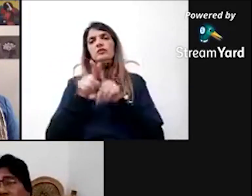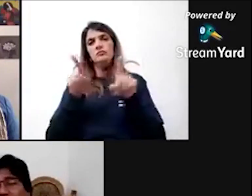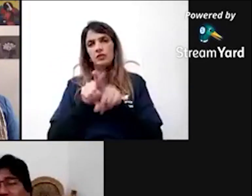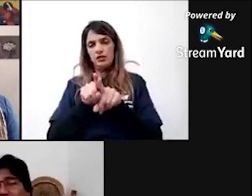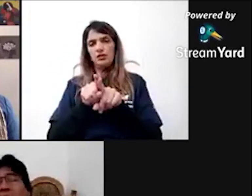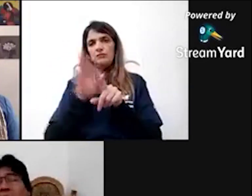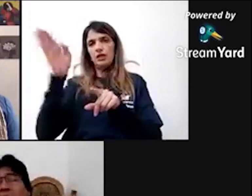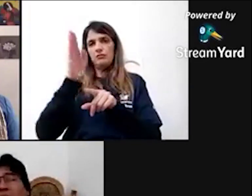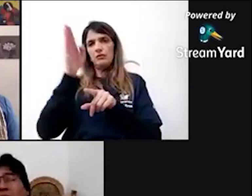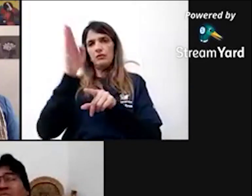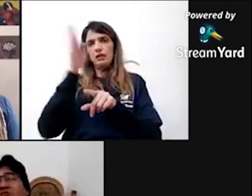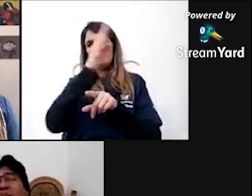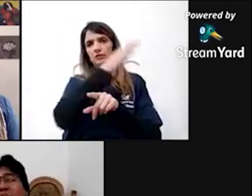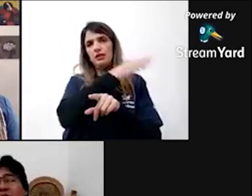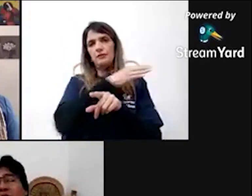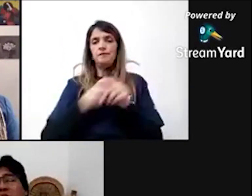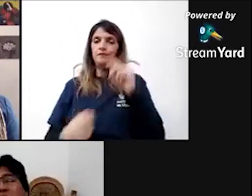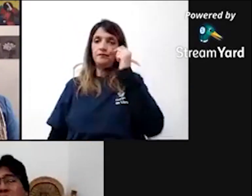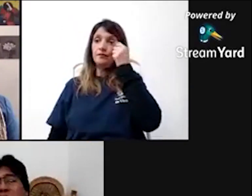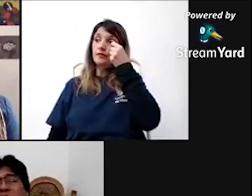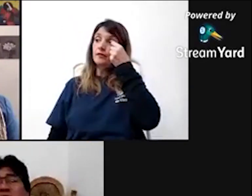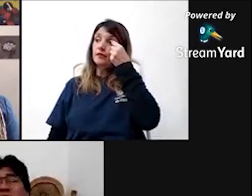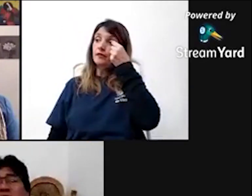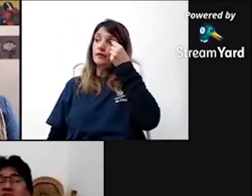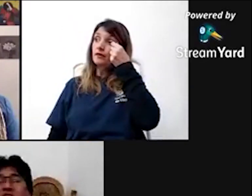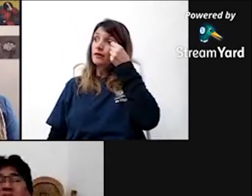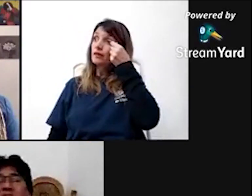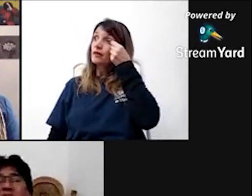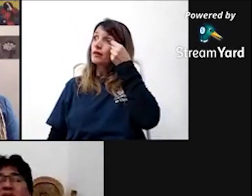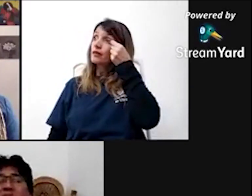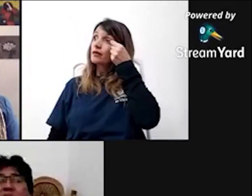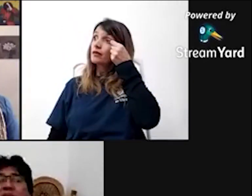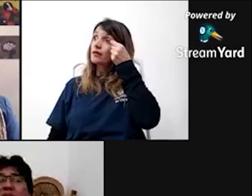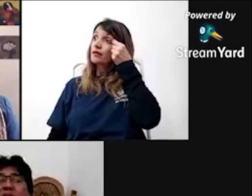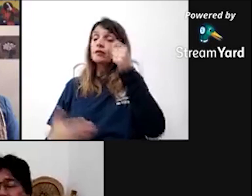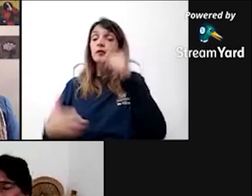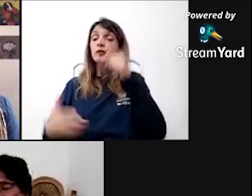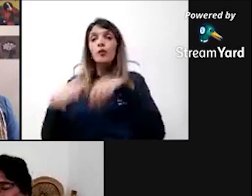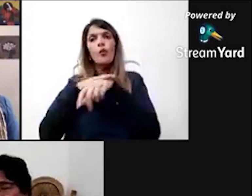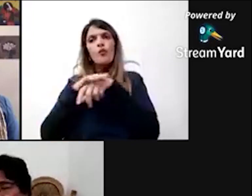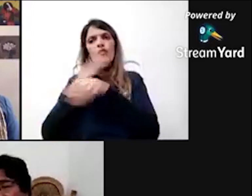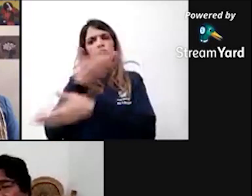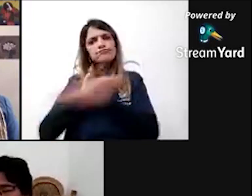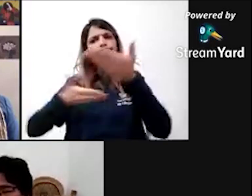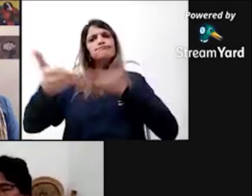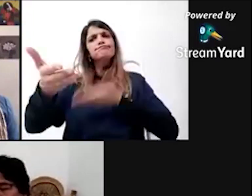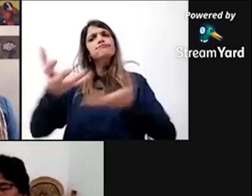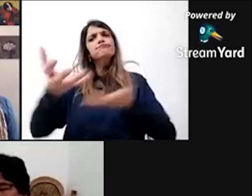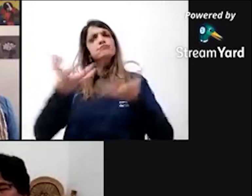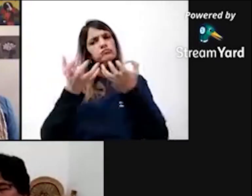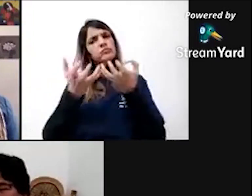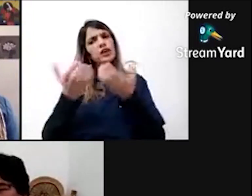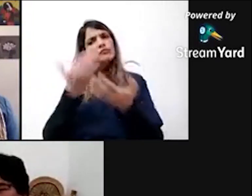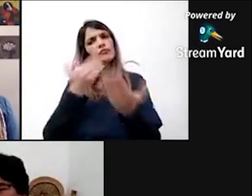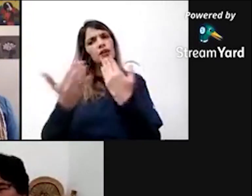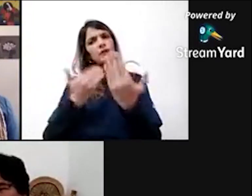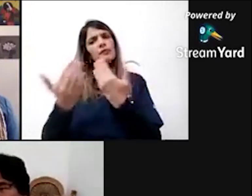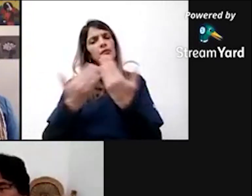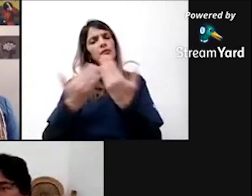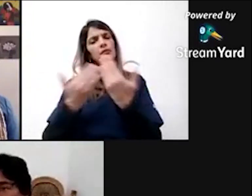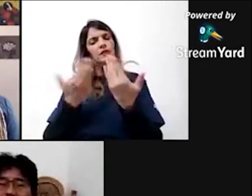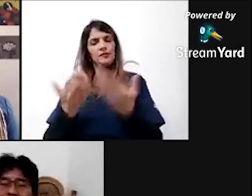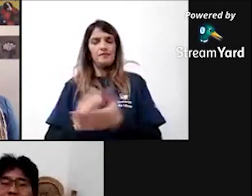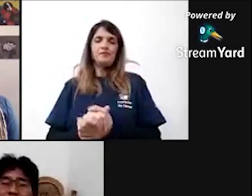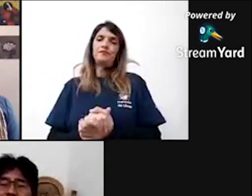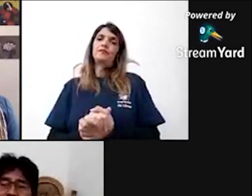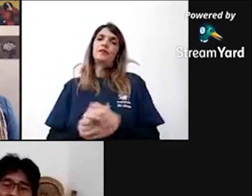E é um diálogo. Nós queremos um diálogo e foi feito para